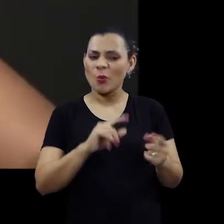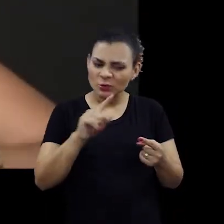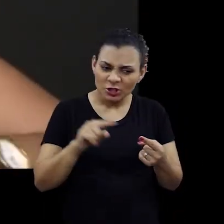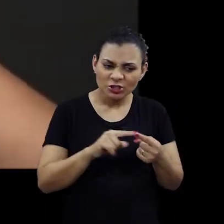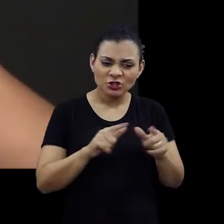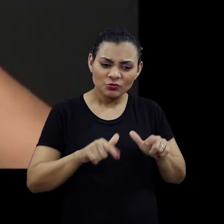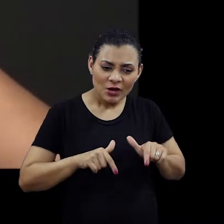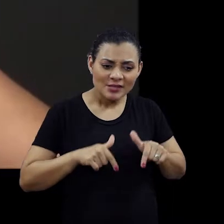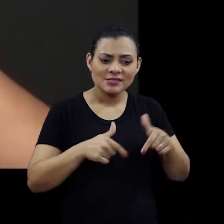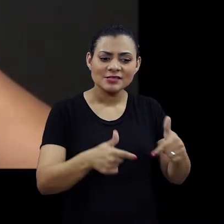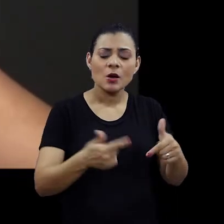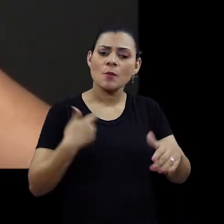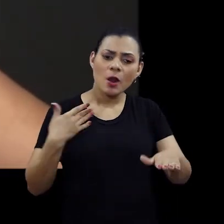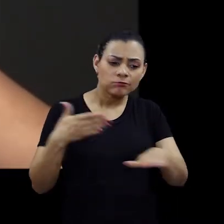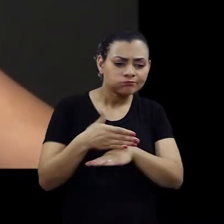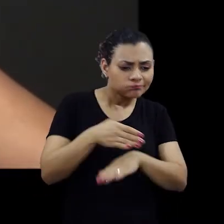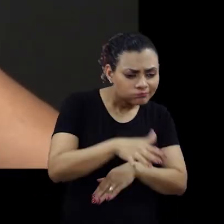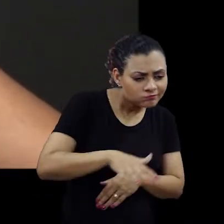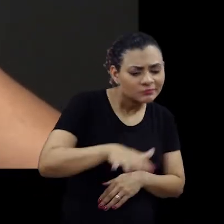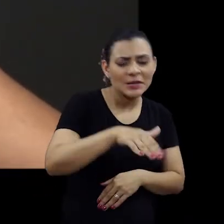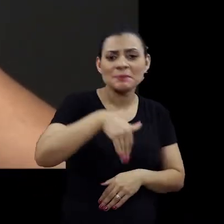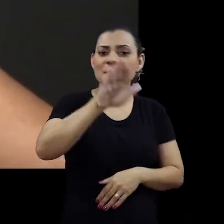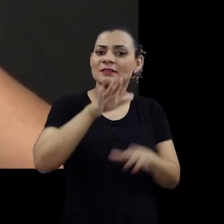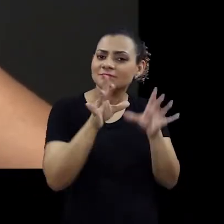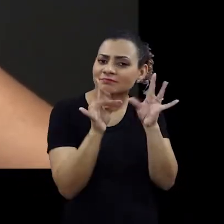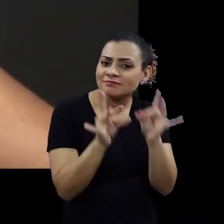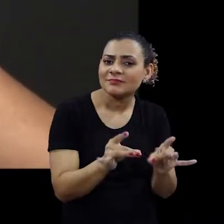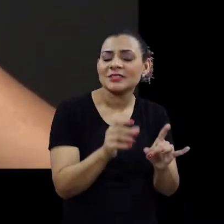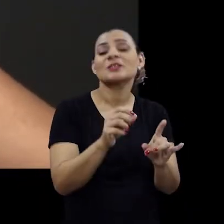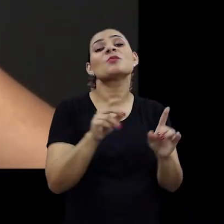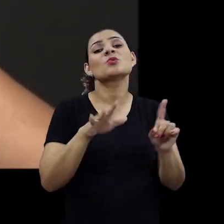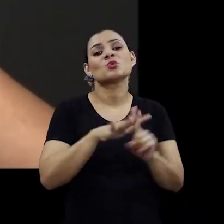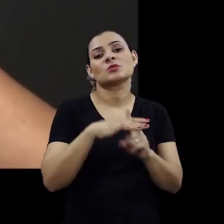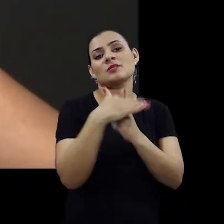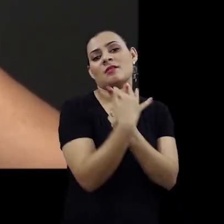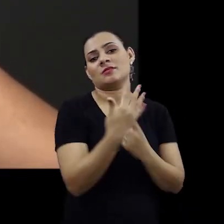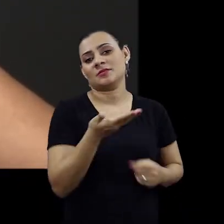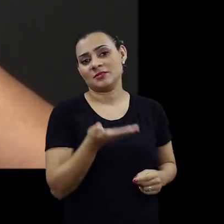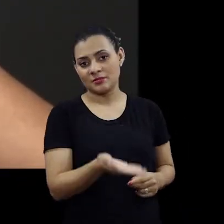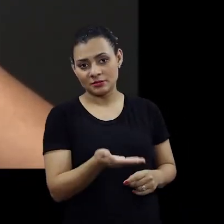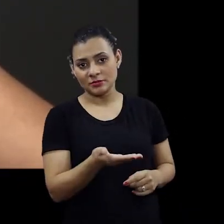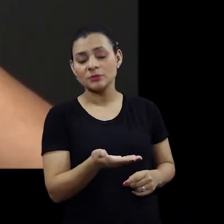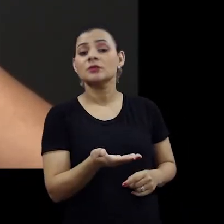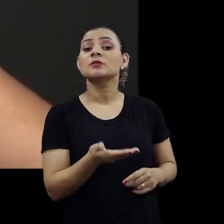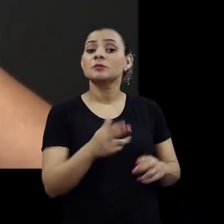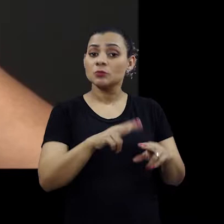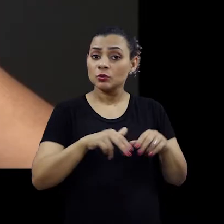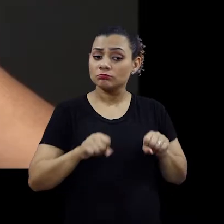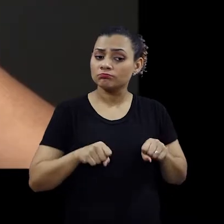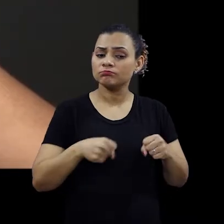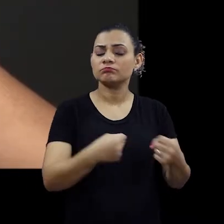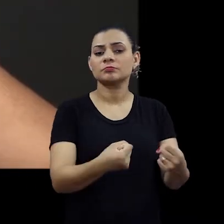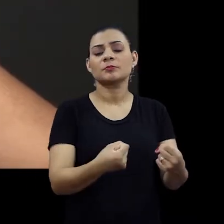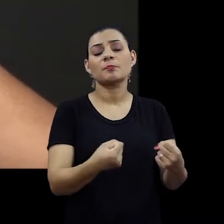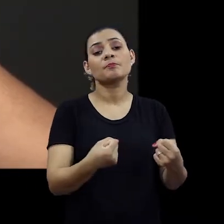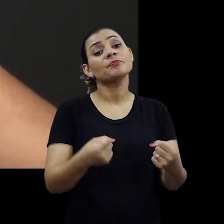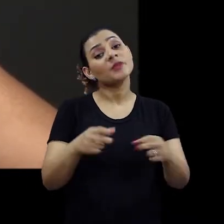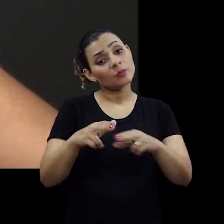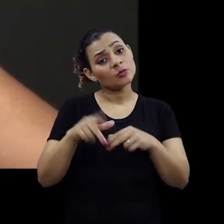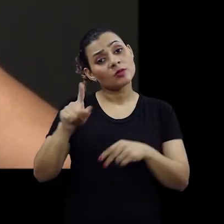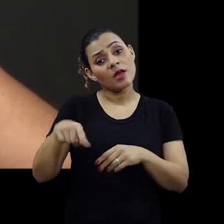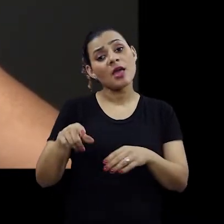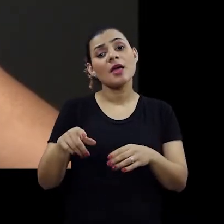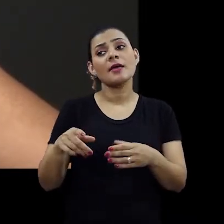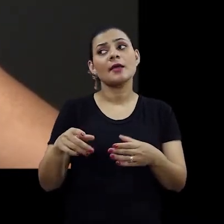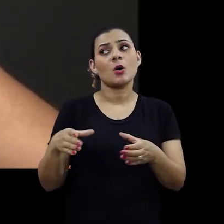eu entrar dentro da questão do socialismo, de Trotsky. Entende?